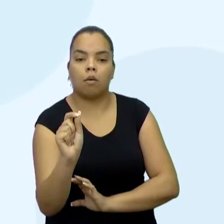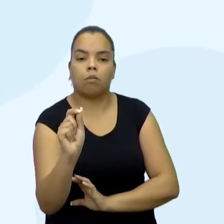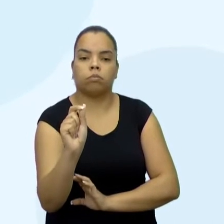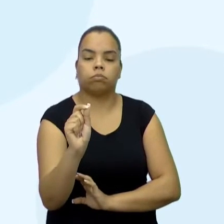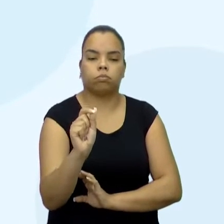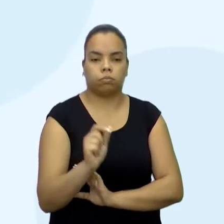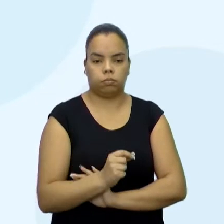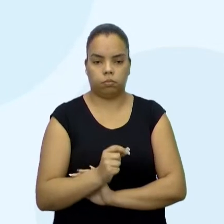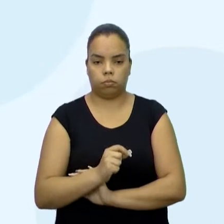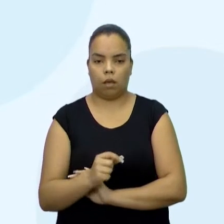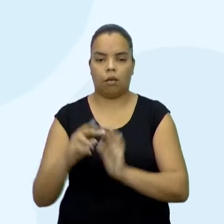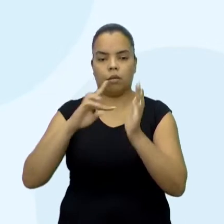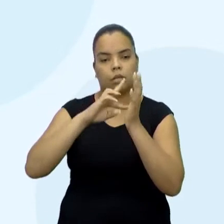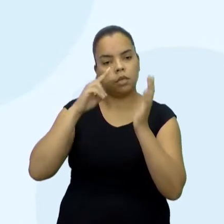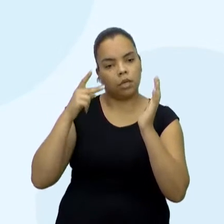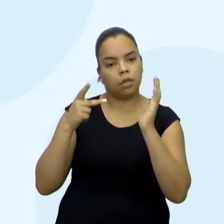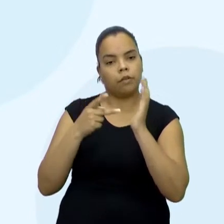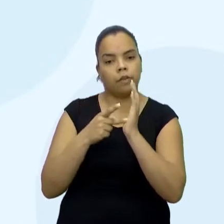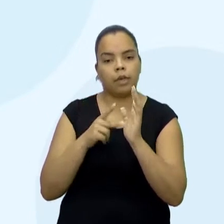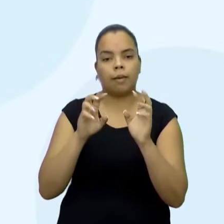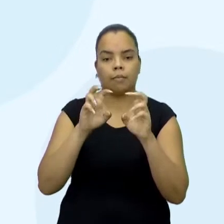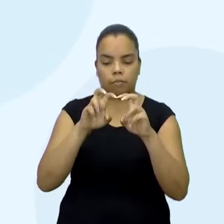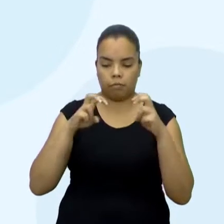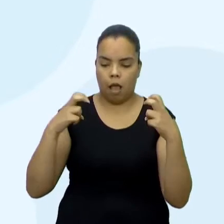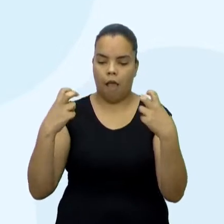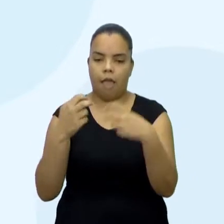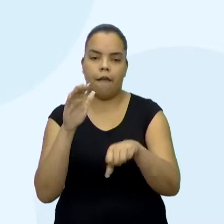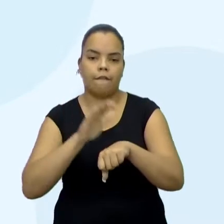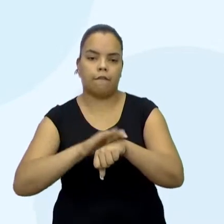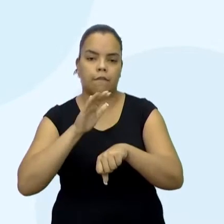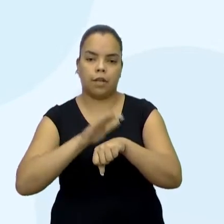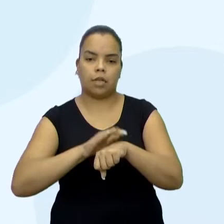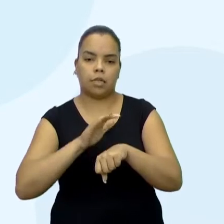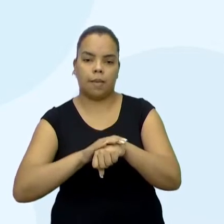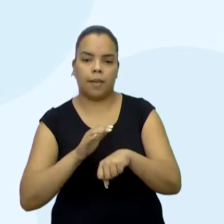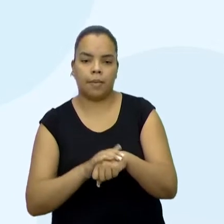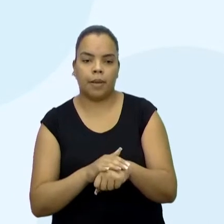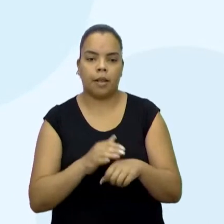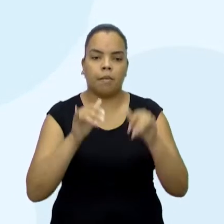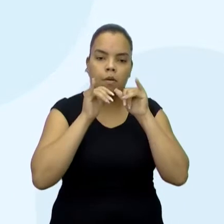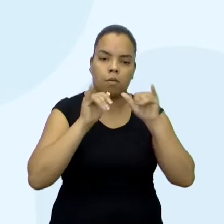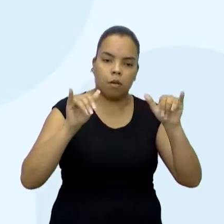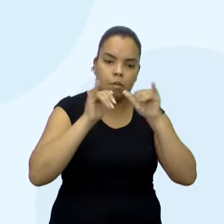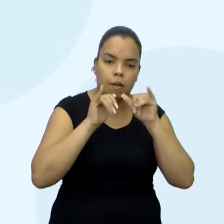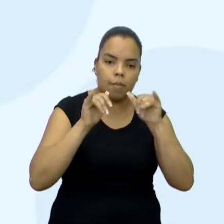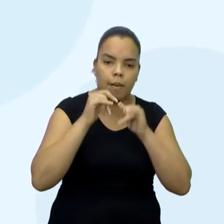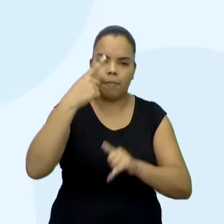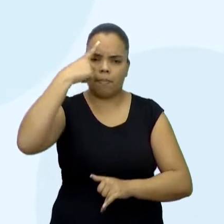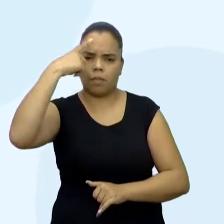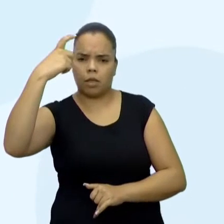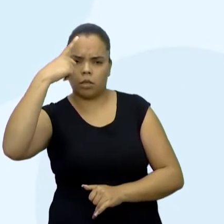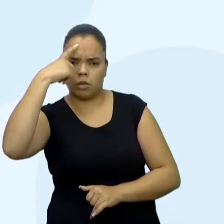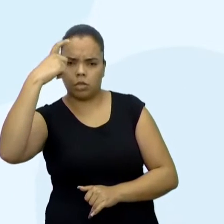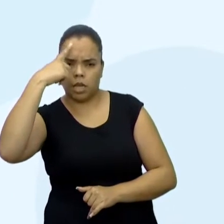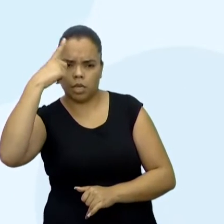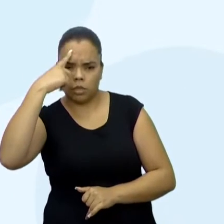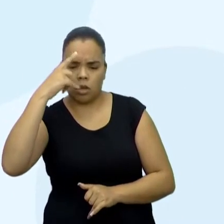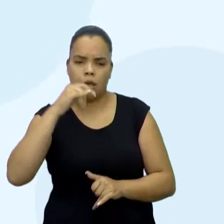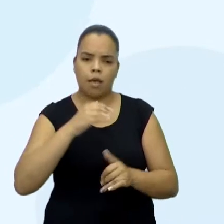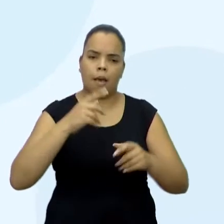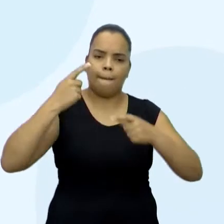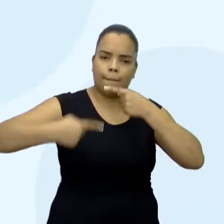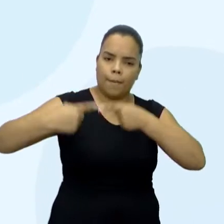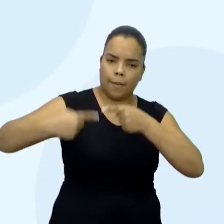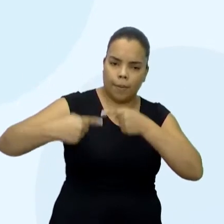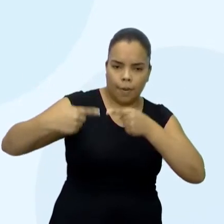retratava. Realizar uma roda de conversa para que os grupos divulguem a intencionalidade do gesto e